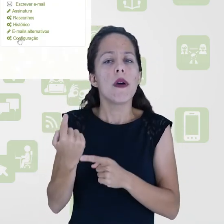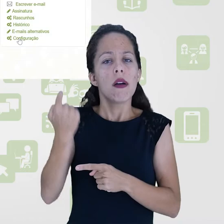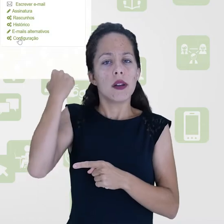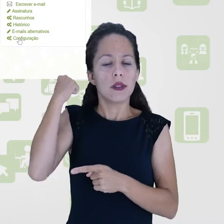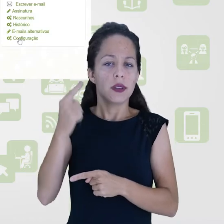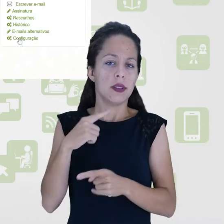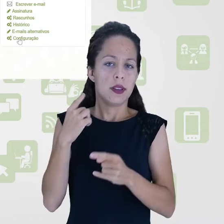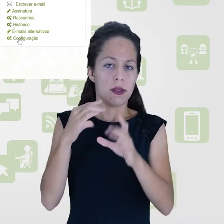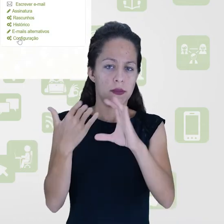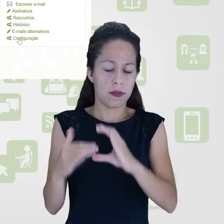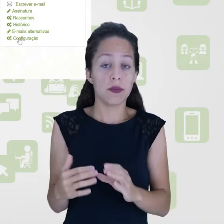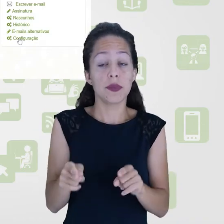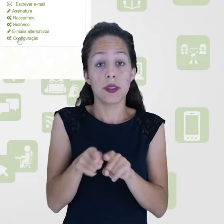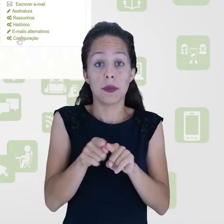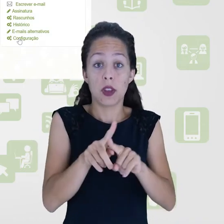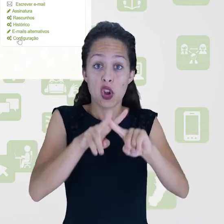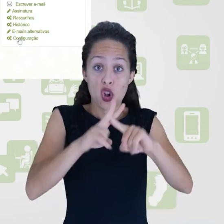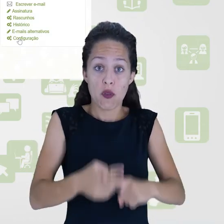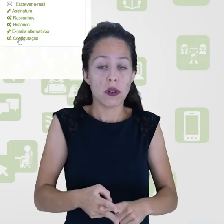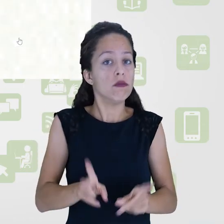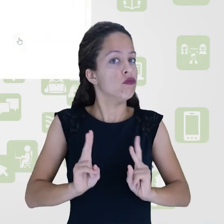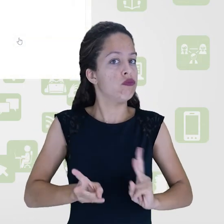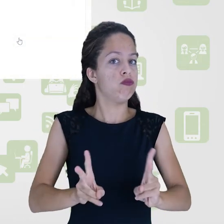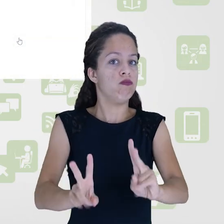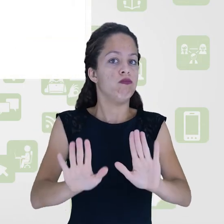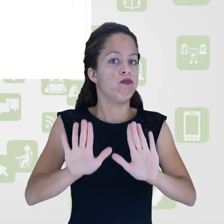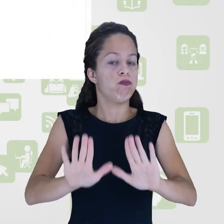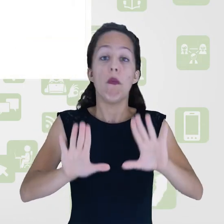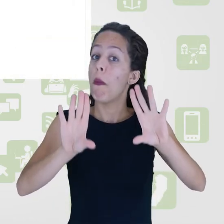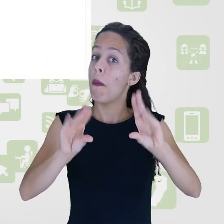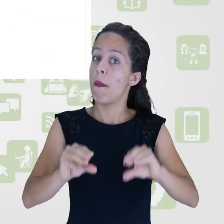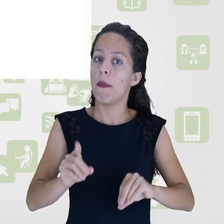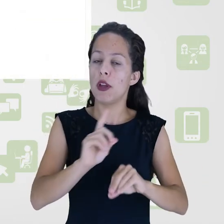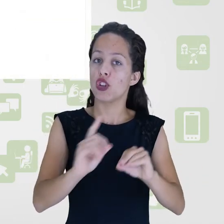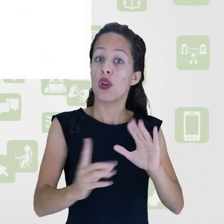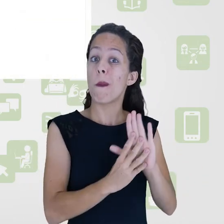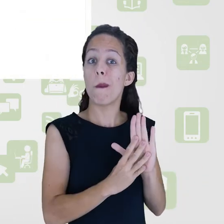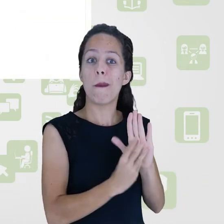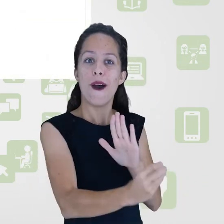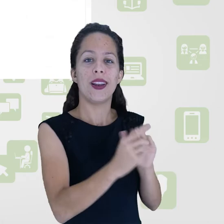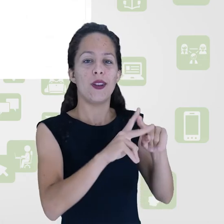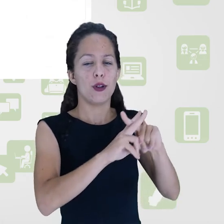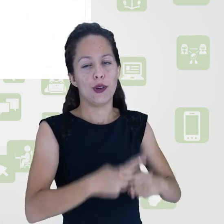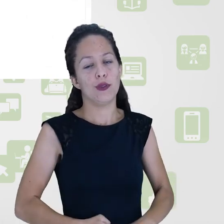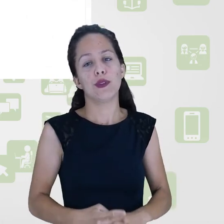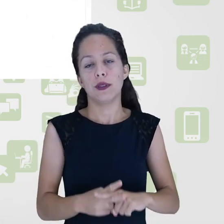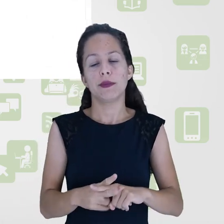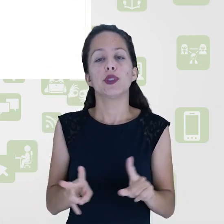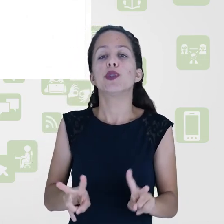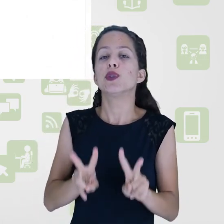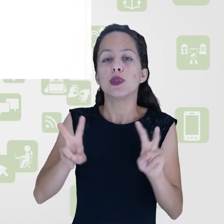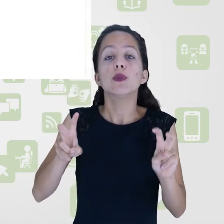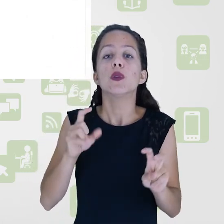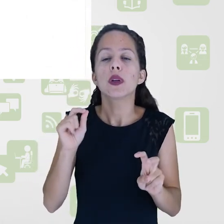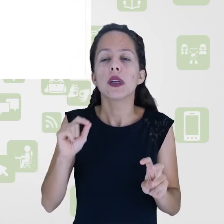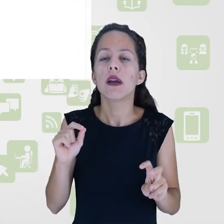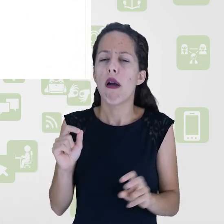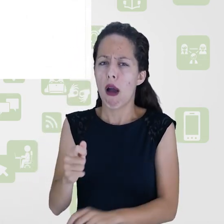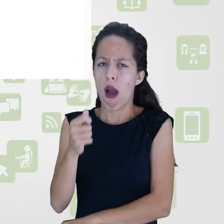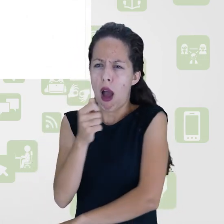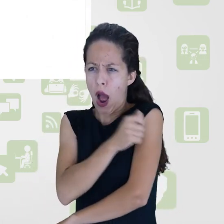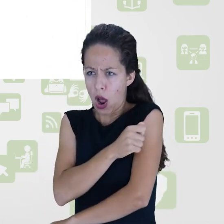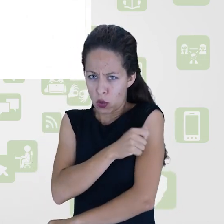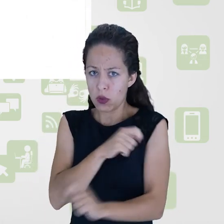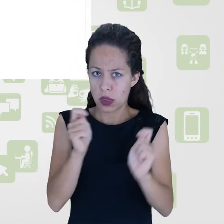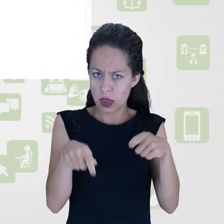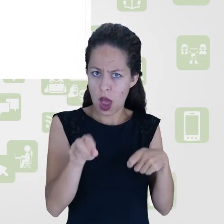por fim, a configuração. É importante manter a configuração padrão aqui, já estabelecida, no que se refere aqui a